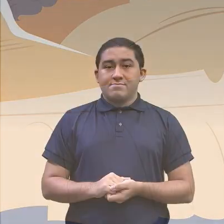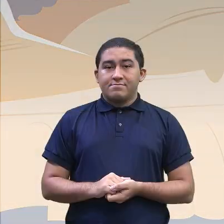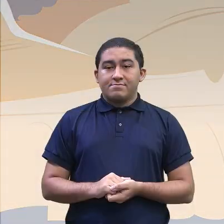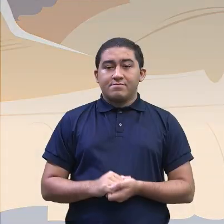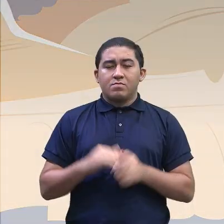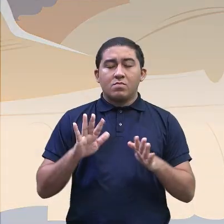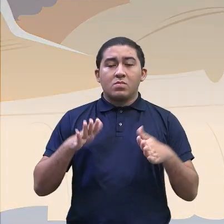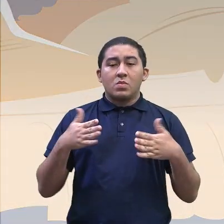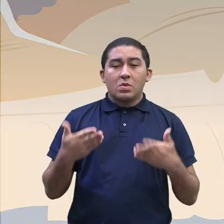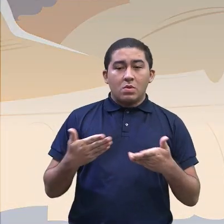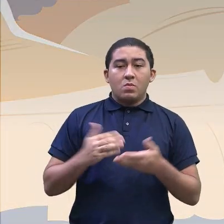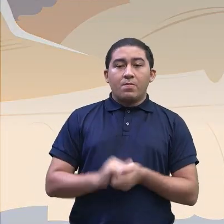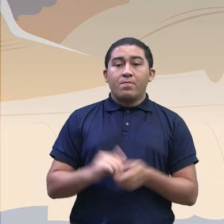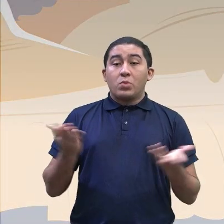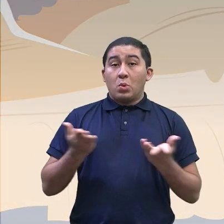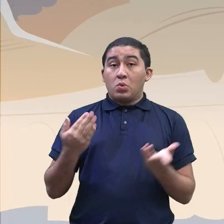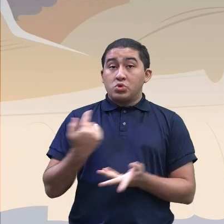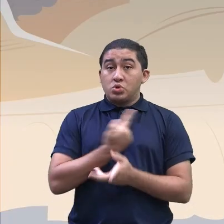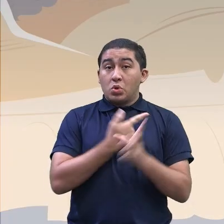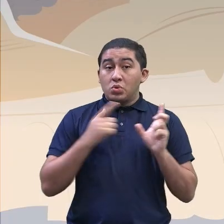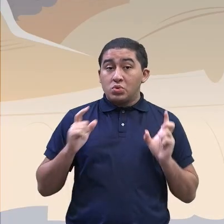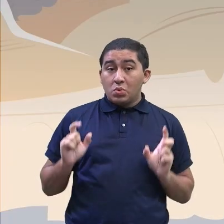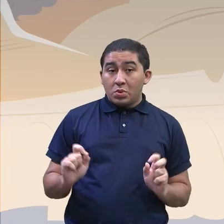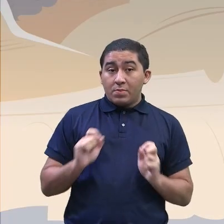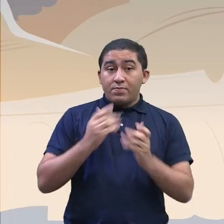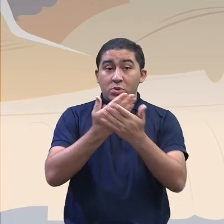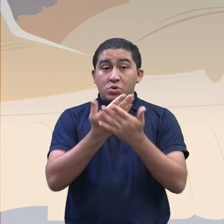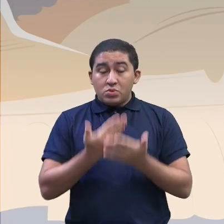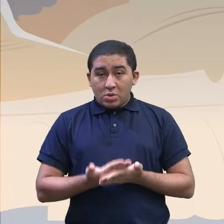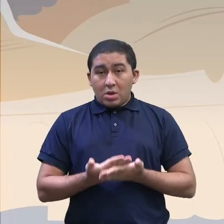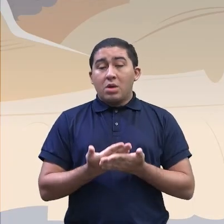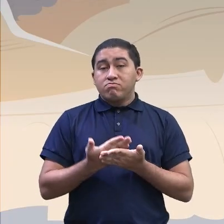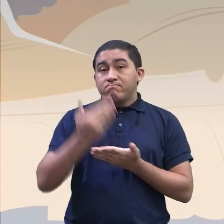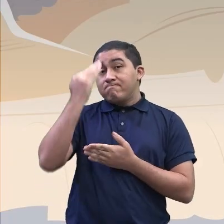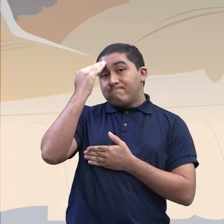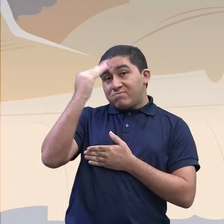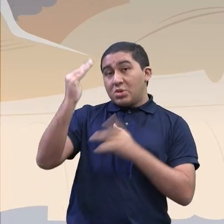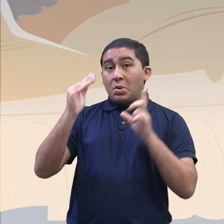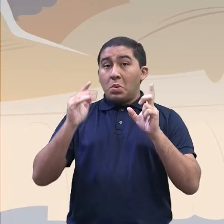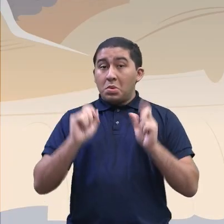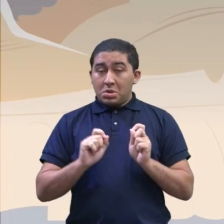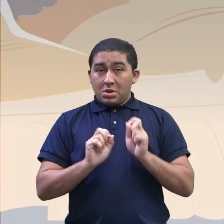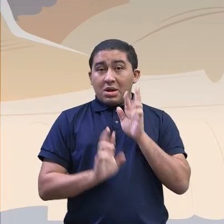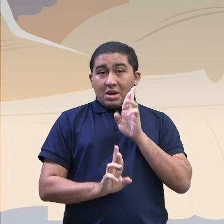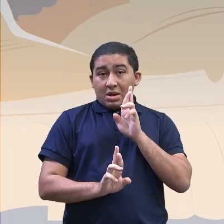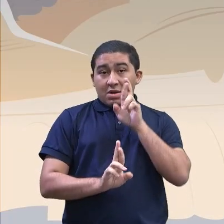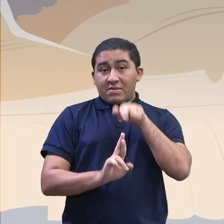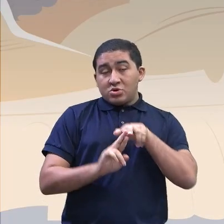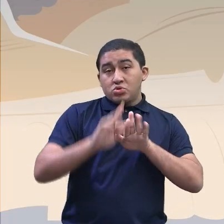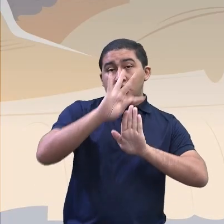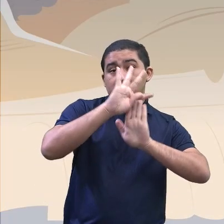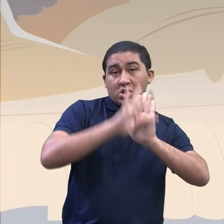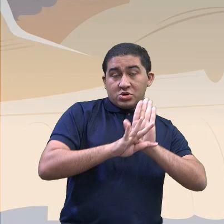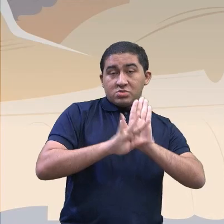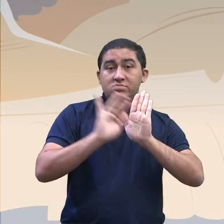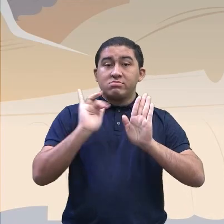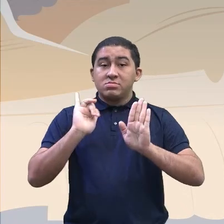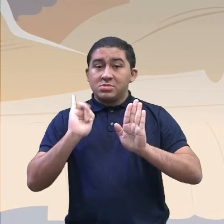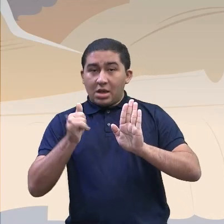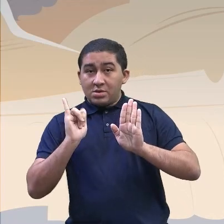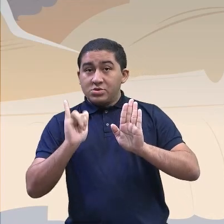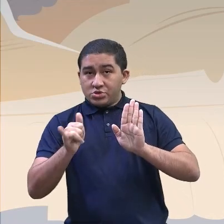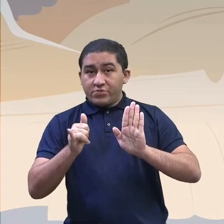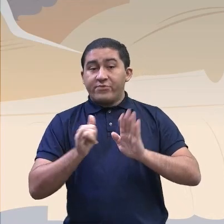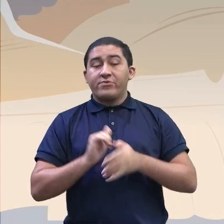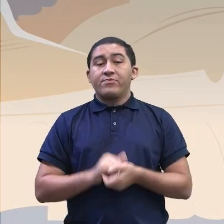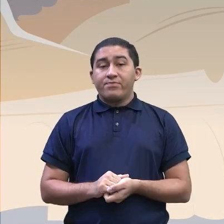Muito bem, turmas. Então, hoje nós vamos estudar principalmente sobre o texto narrativo, né? Então,